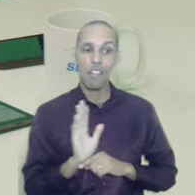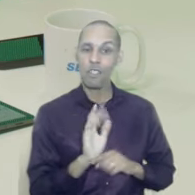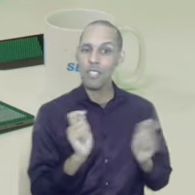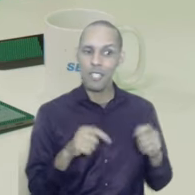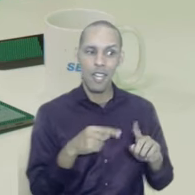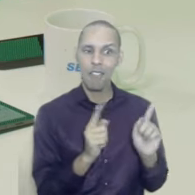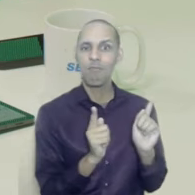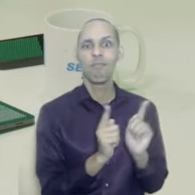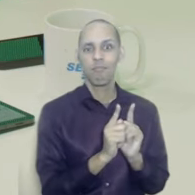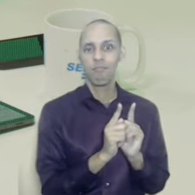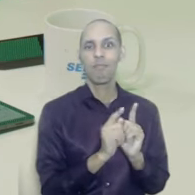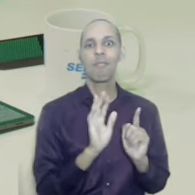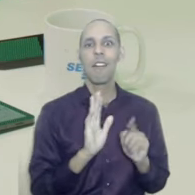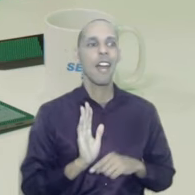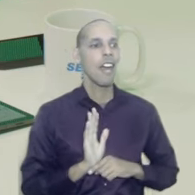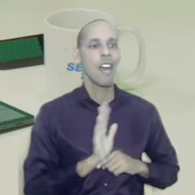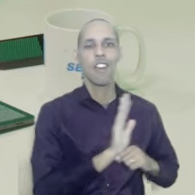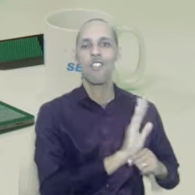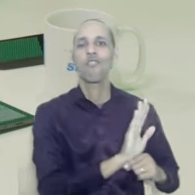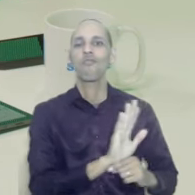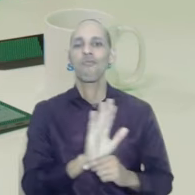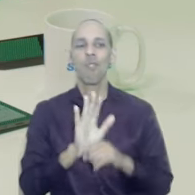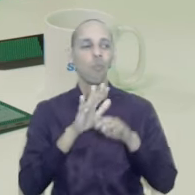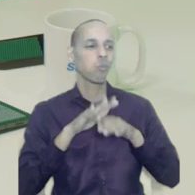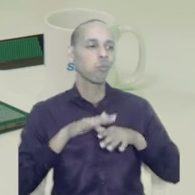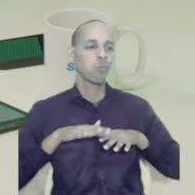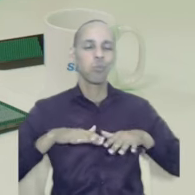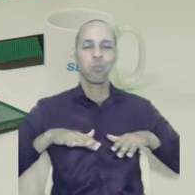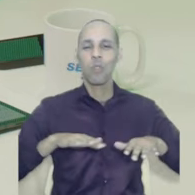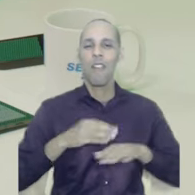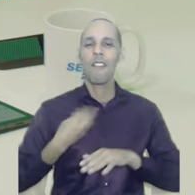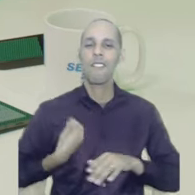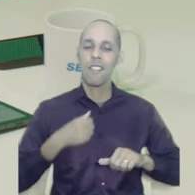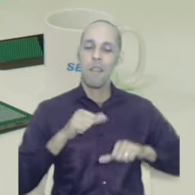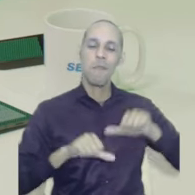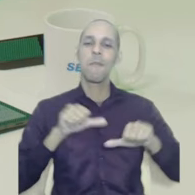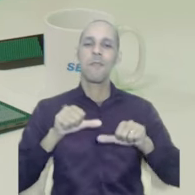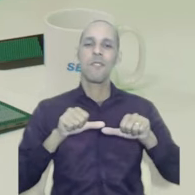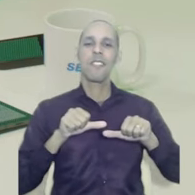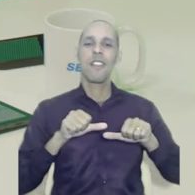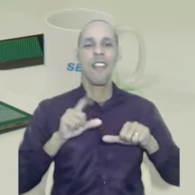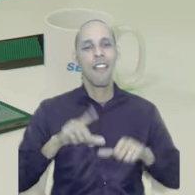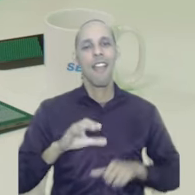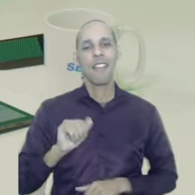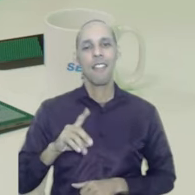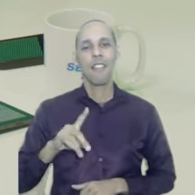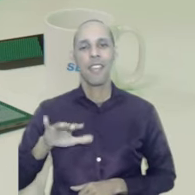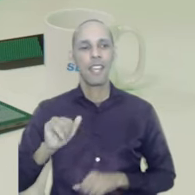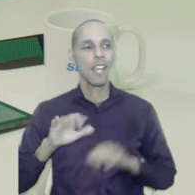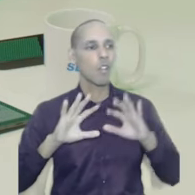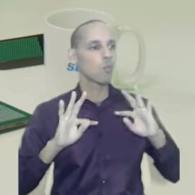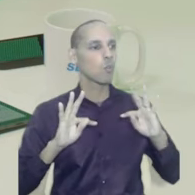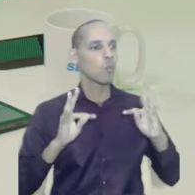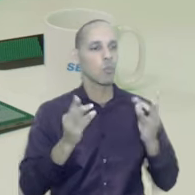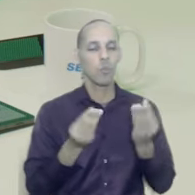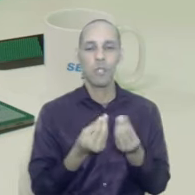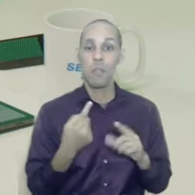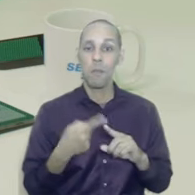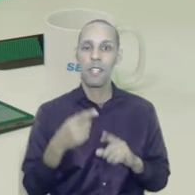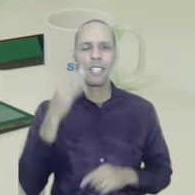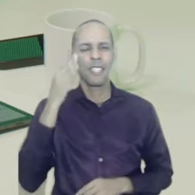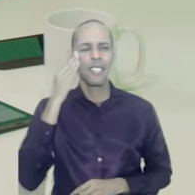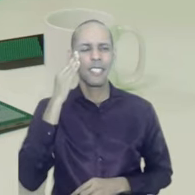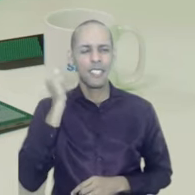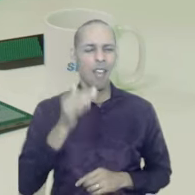tá mudando a vida de todo mundo né de todos da cadeia inteir na realidade porque você leva previsibilidade e